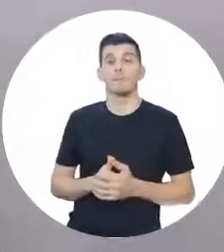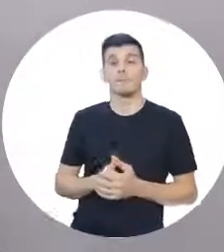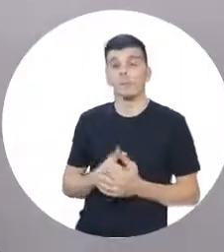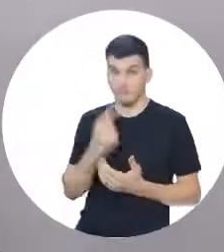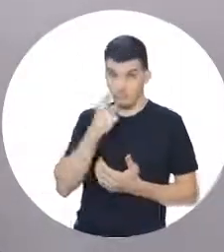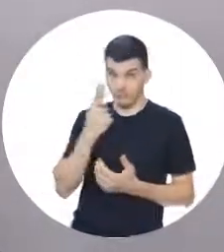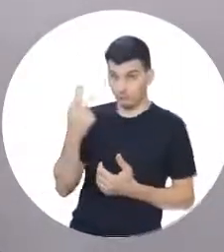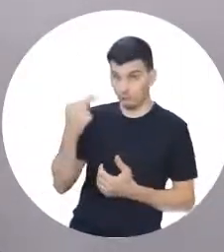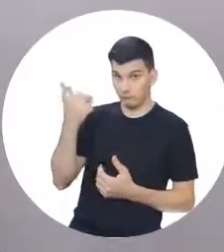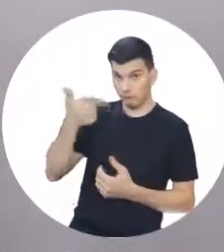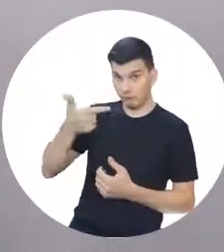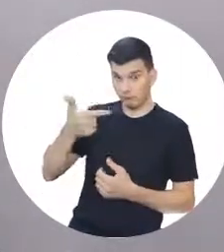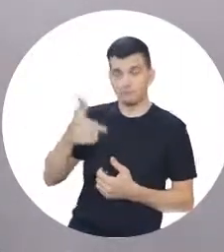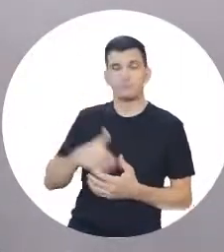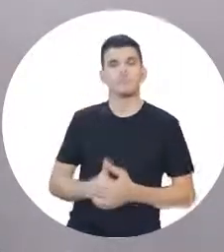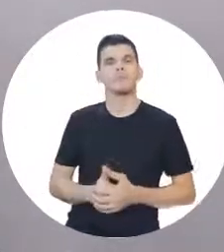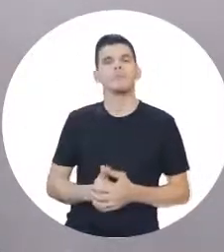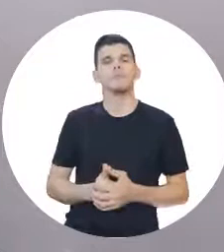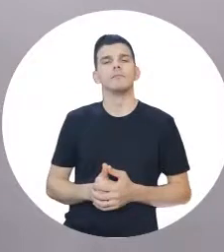Hidrogênio mais 1.